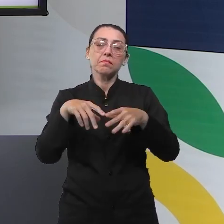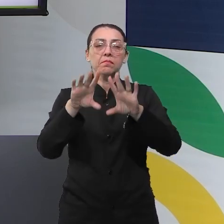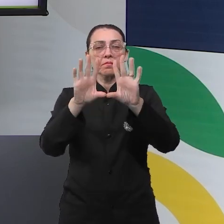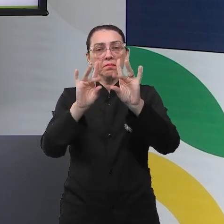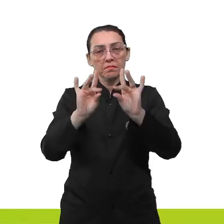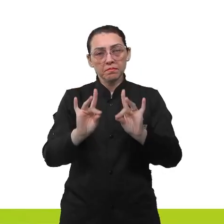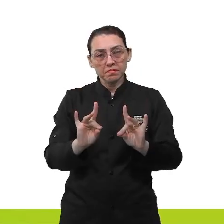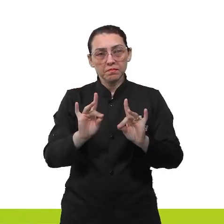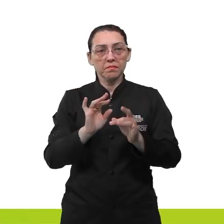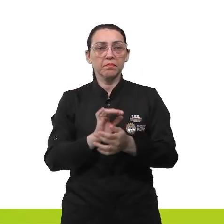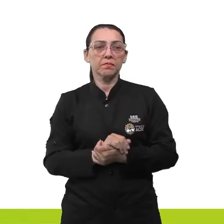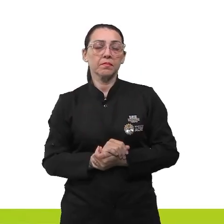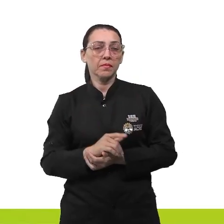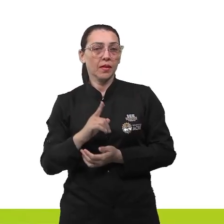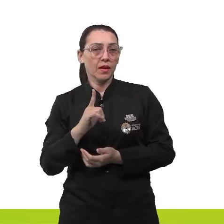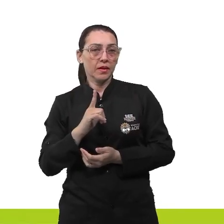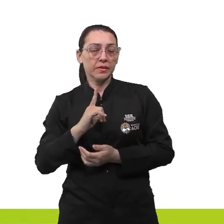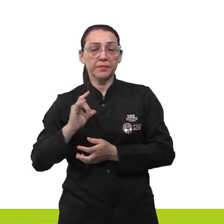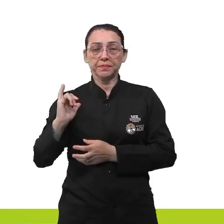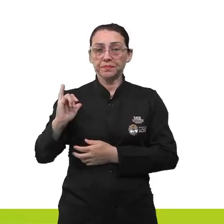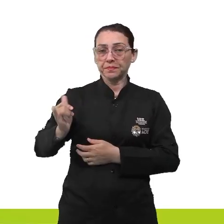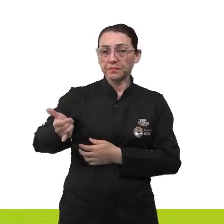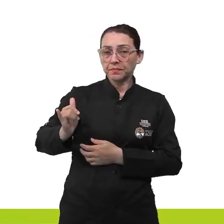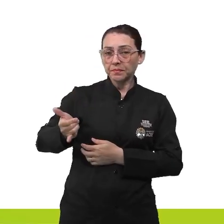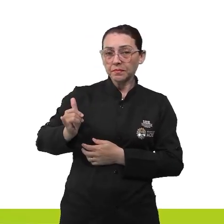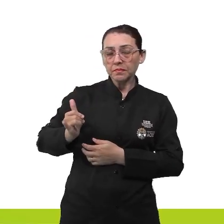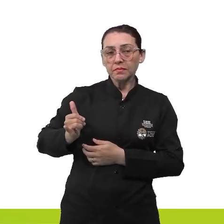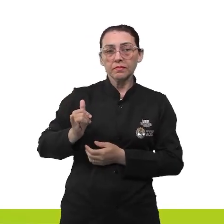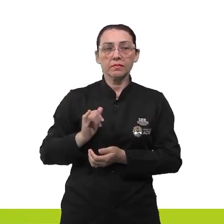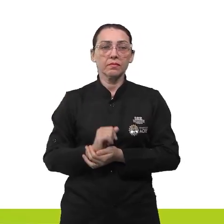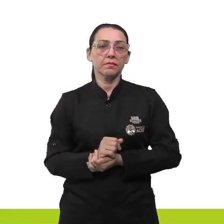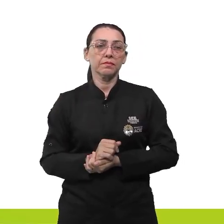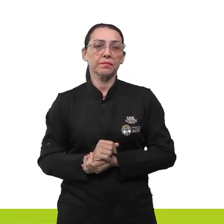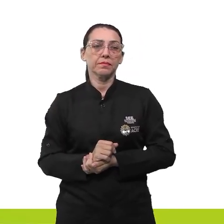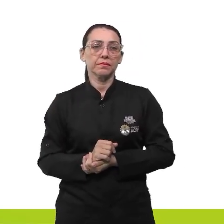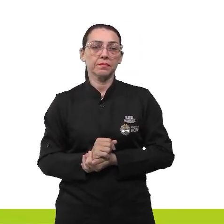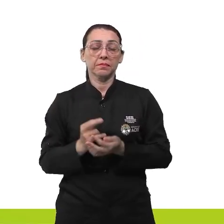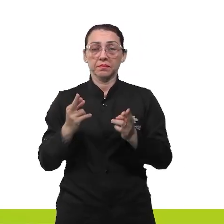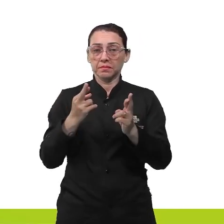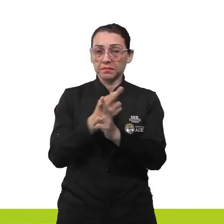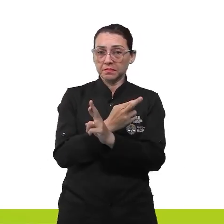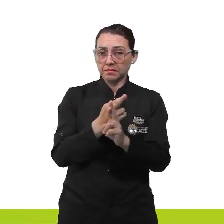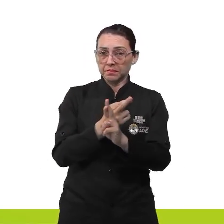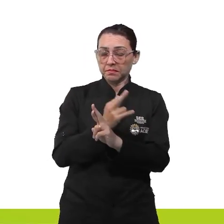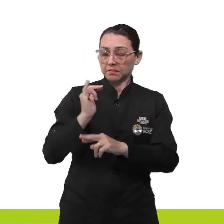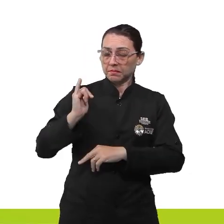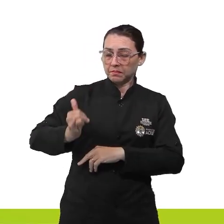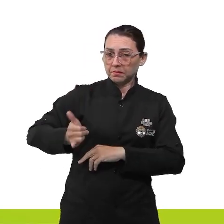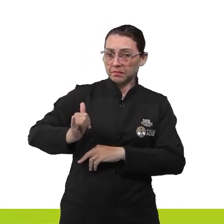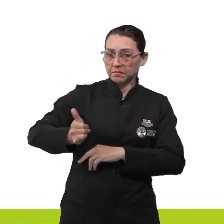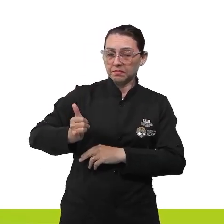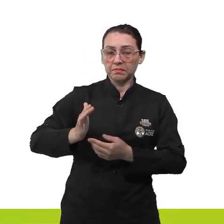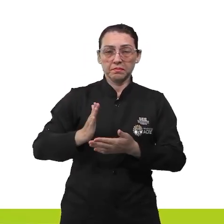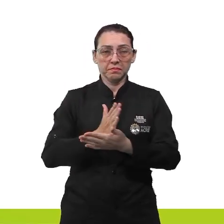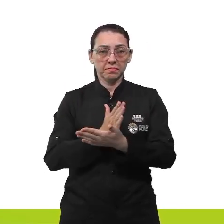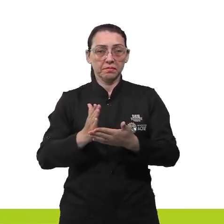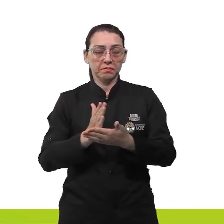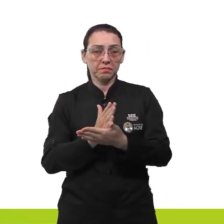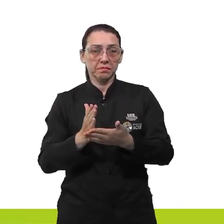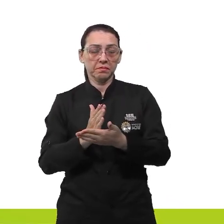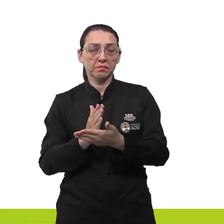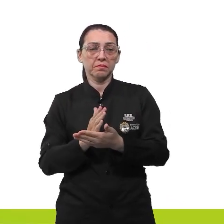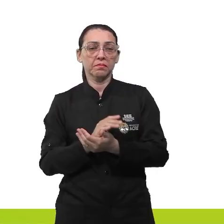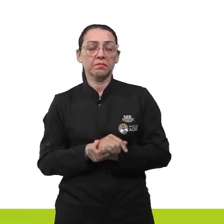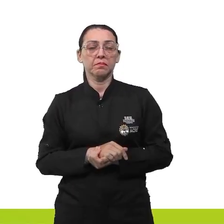descritivos. Aí nós temos os textos narrativos, que são aqueles que narram, que narram o quê?